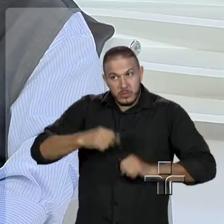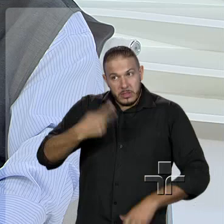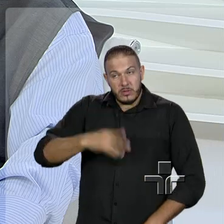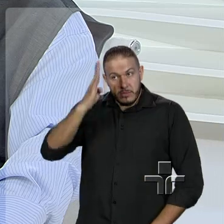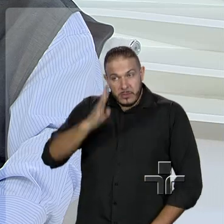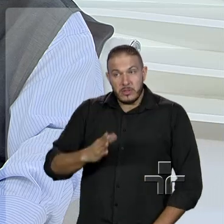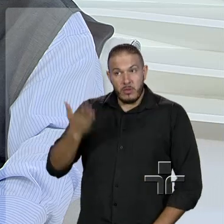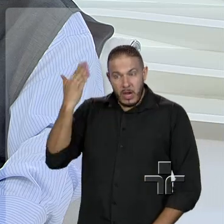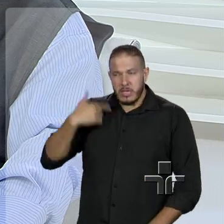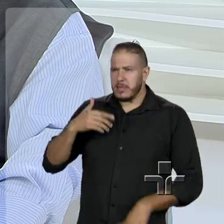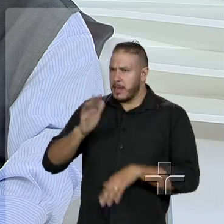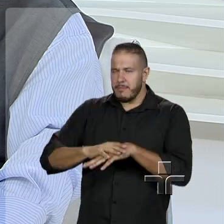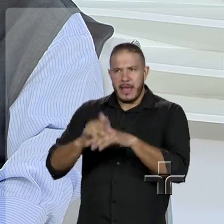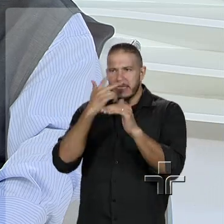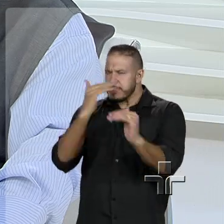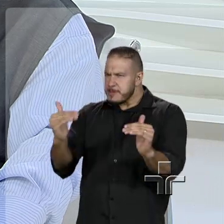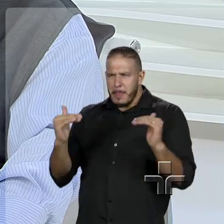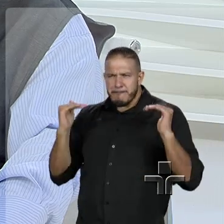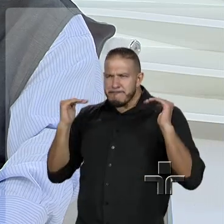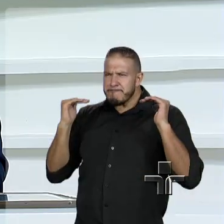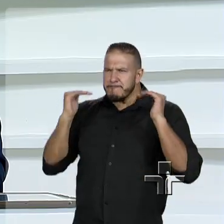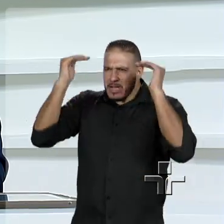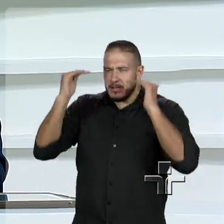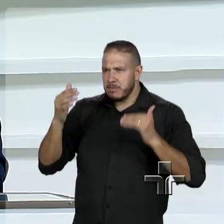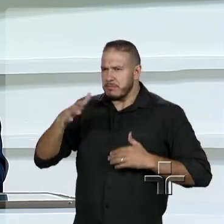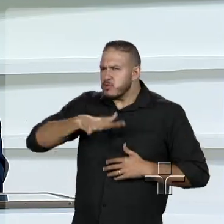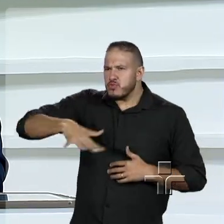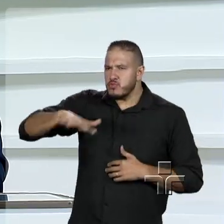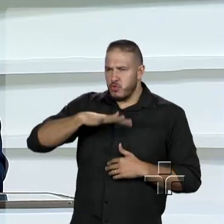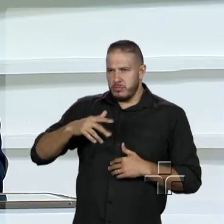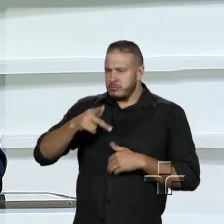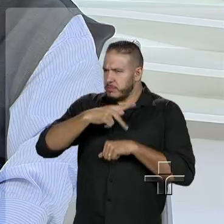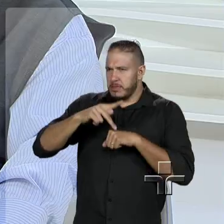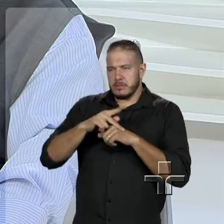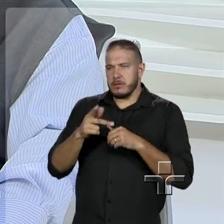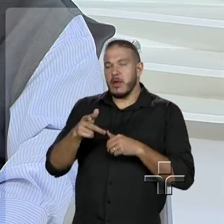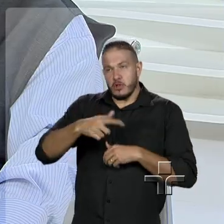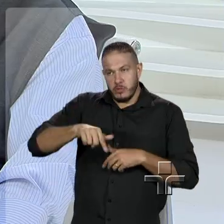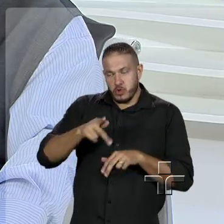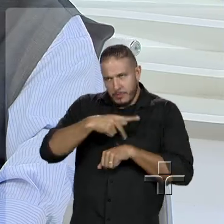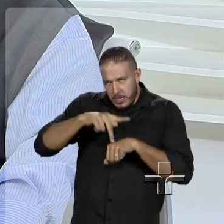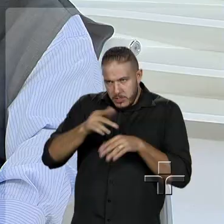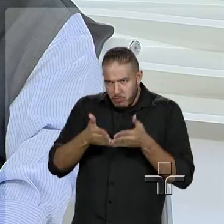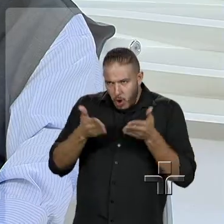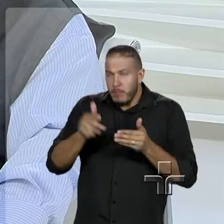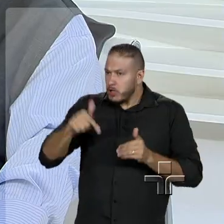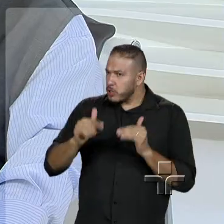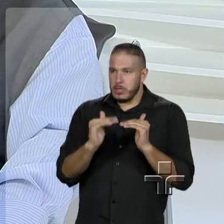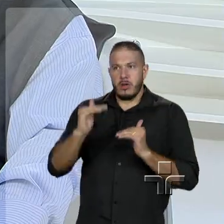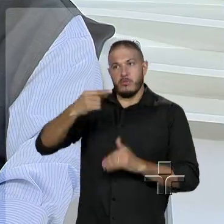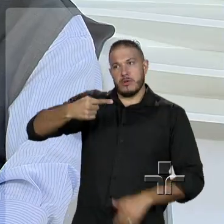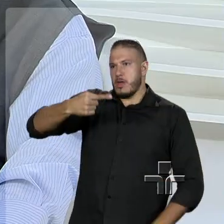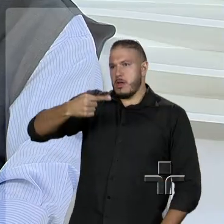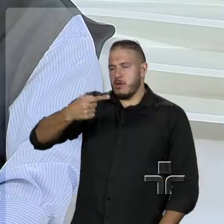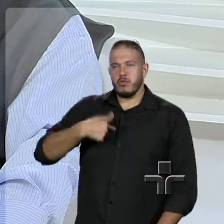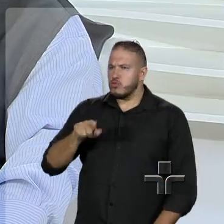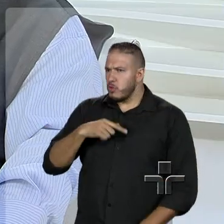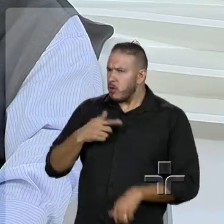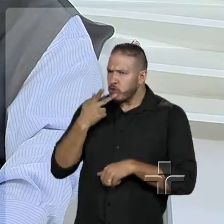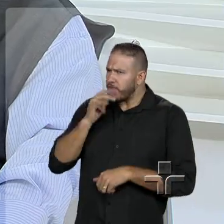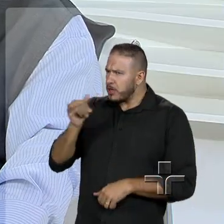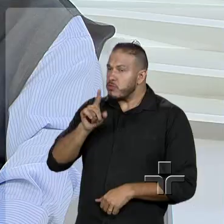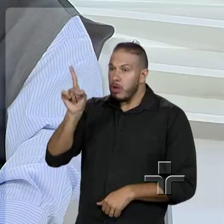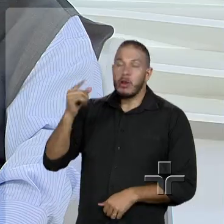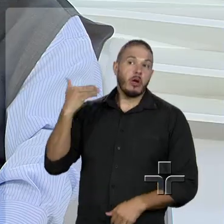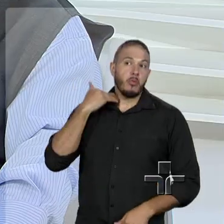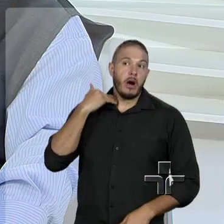era a mais sofisticada do mundo emergente. Mais sofisticada do mundo emergente. Não sou eu quem diz isso, é o Banco Mundial,